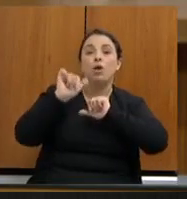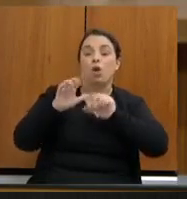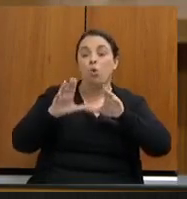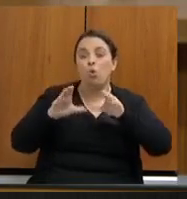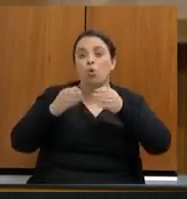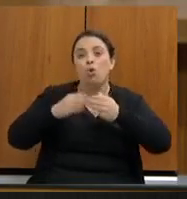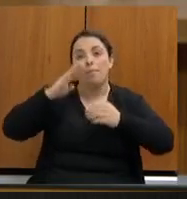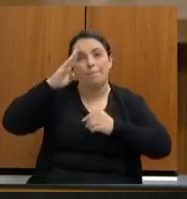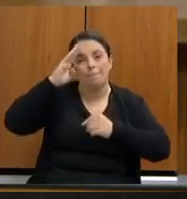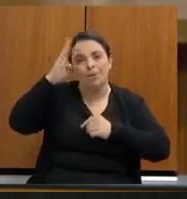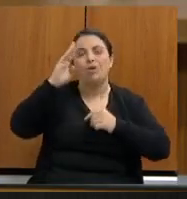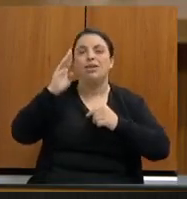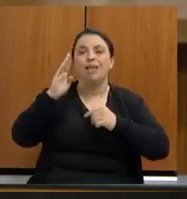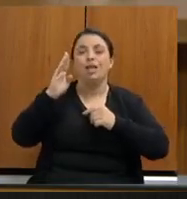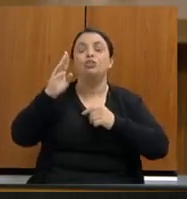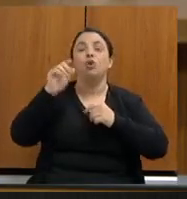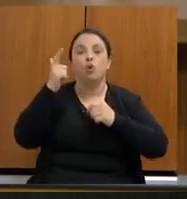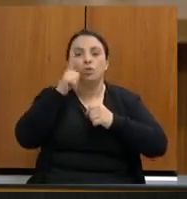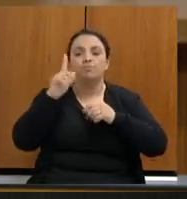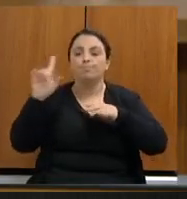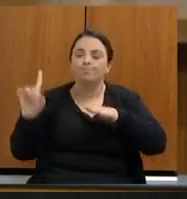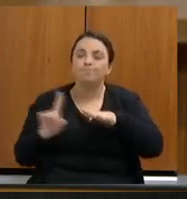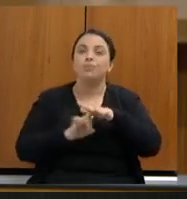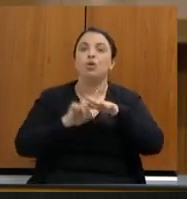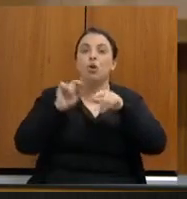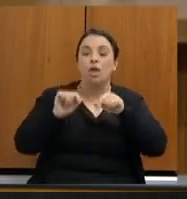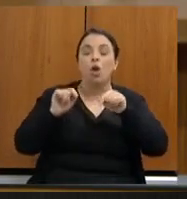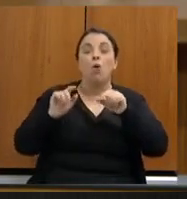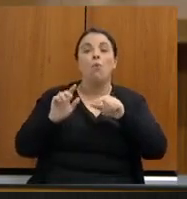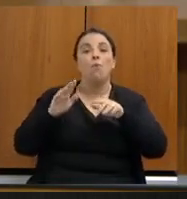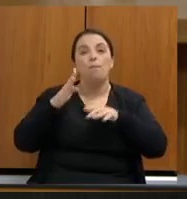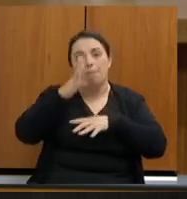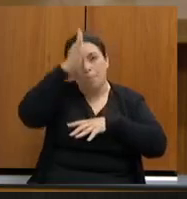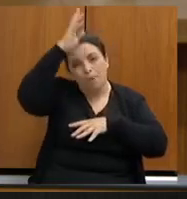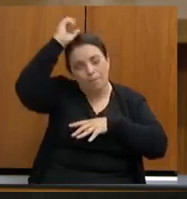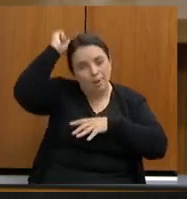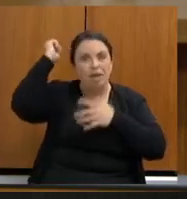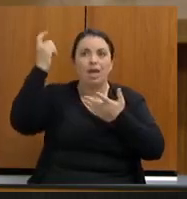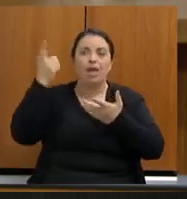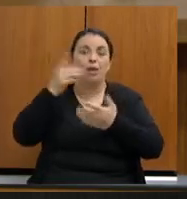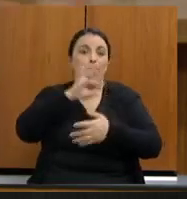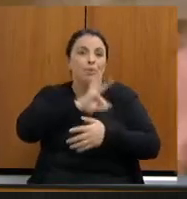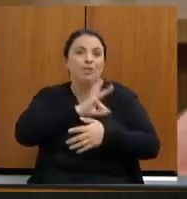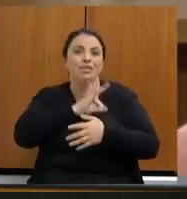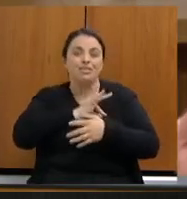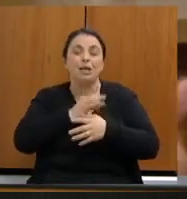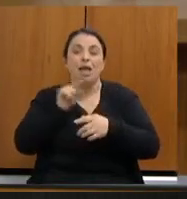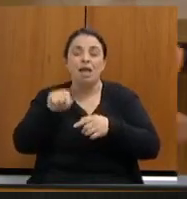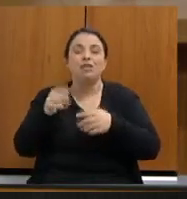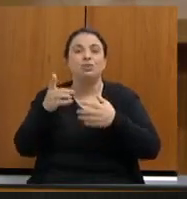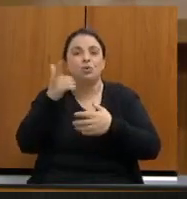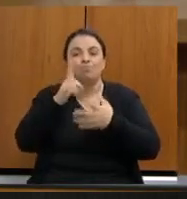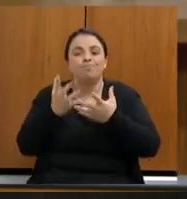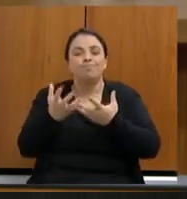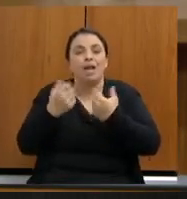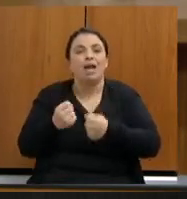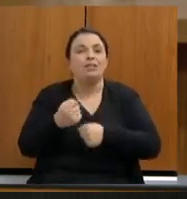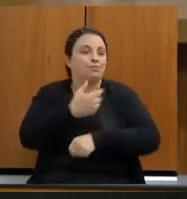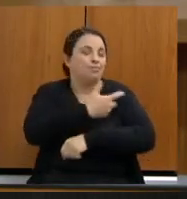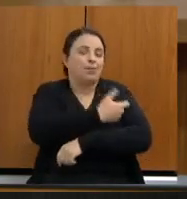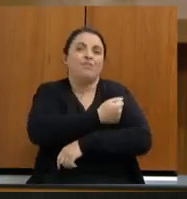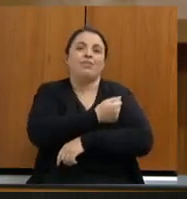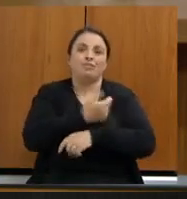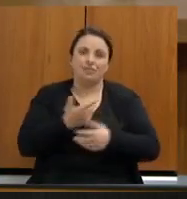dos profissionais para receberem as vacinas então foi colocado ali